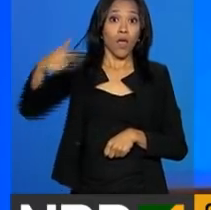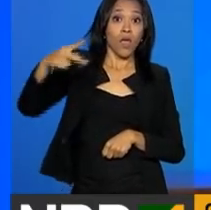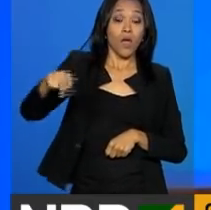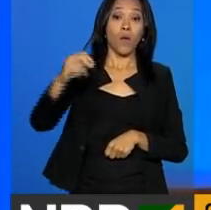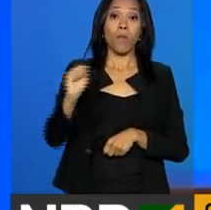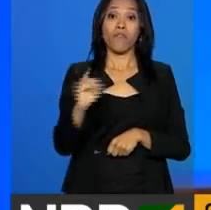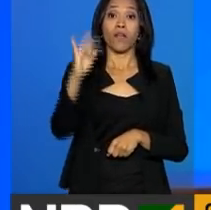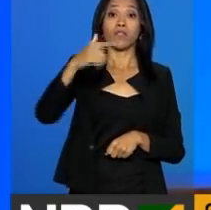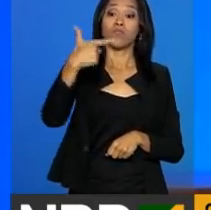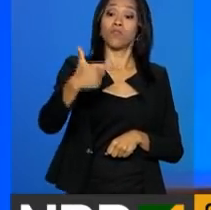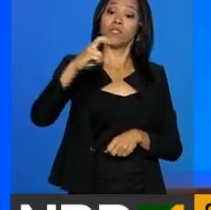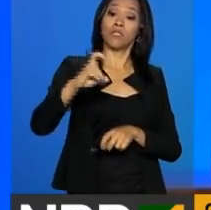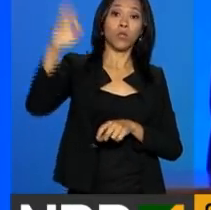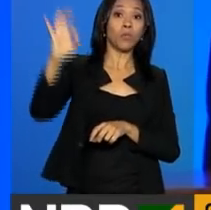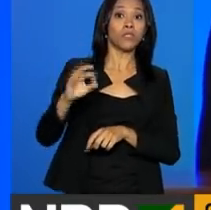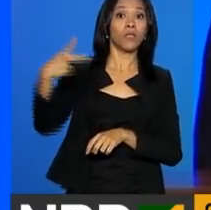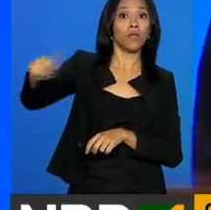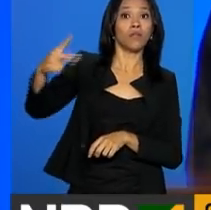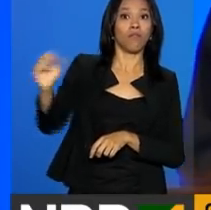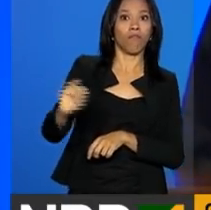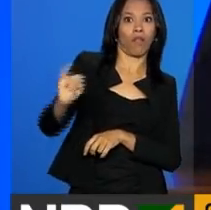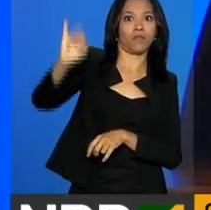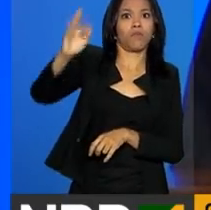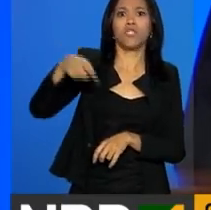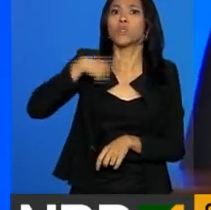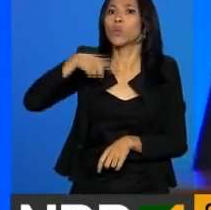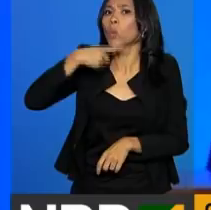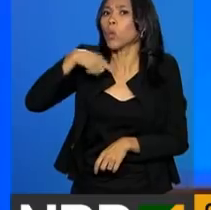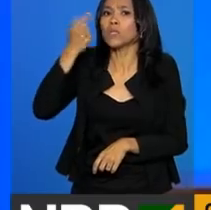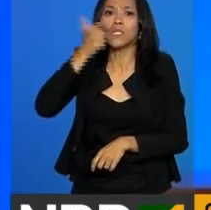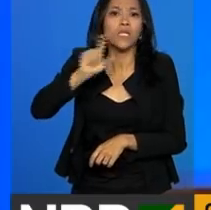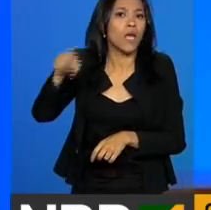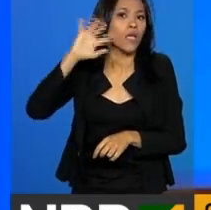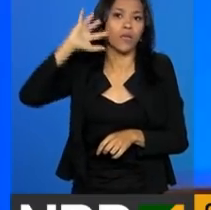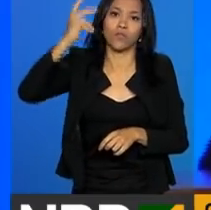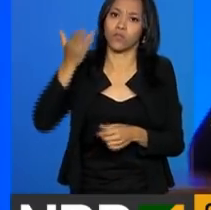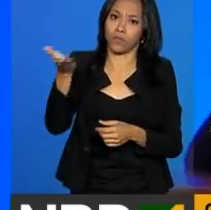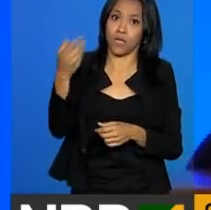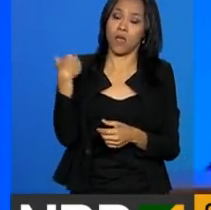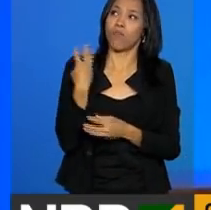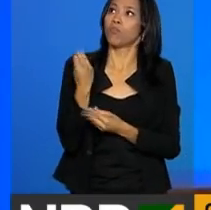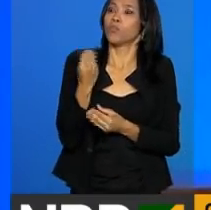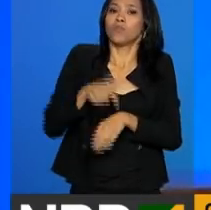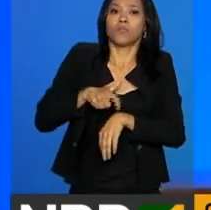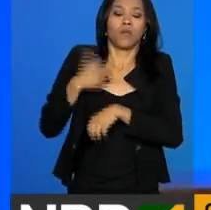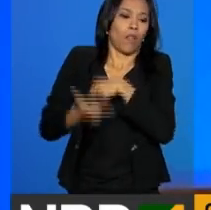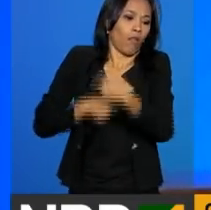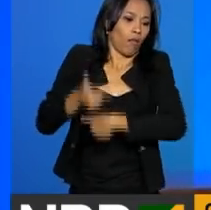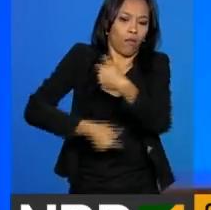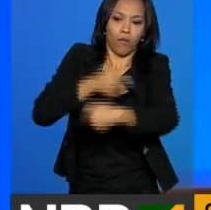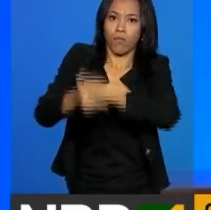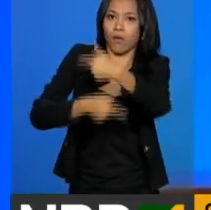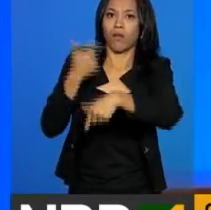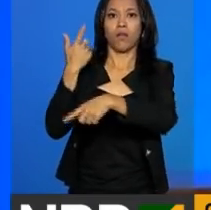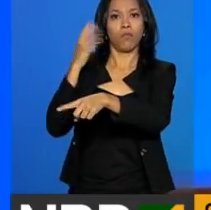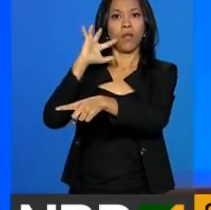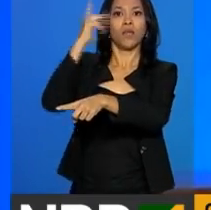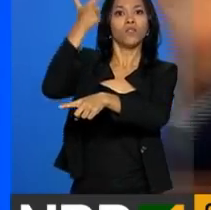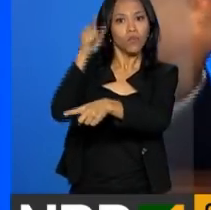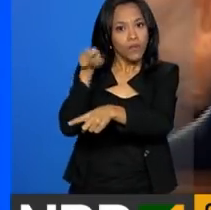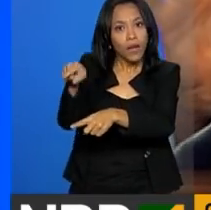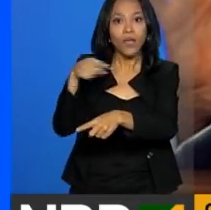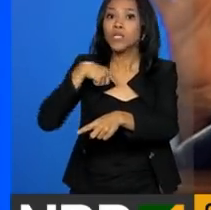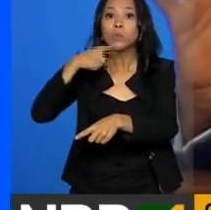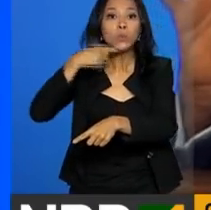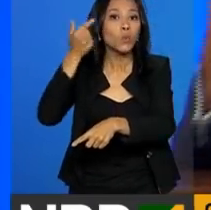reduzir a própria modernização trabalhista dizia ele nós estamos trabalhando há muito tempo para realizá